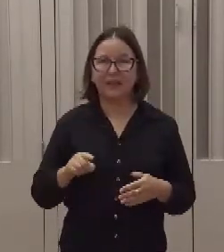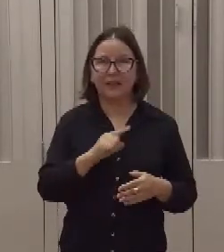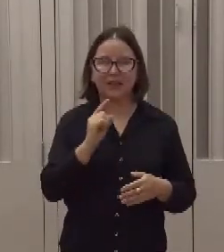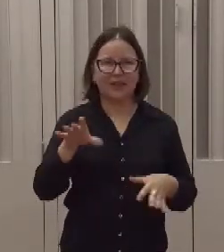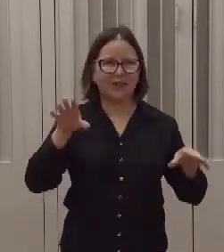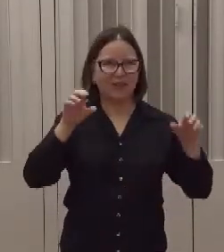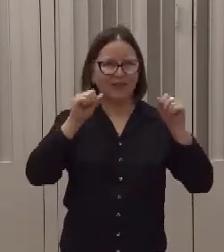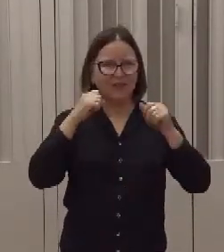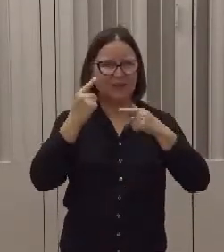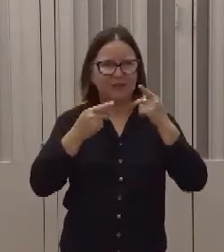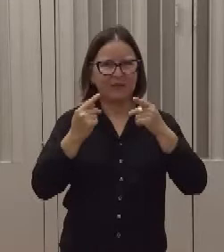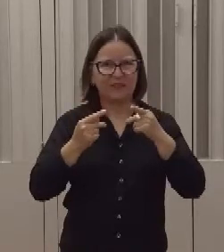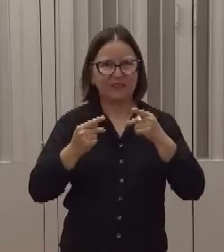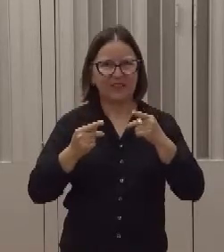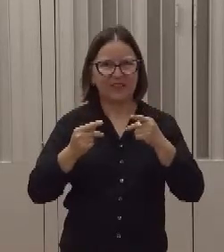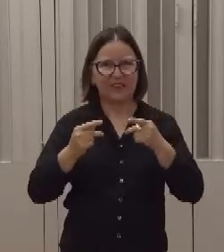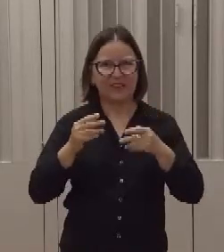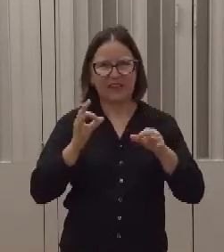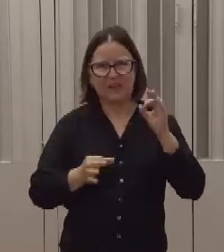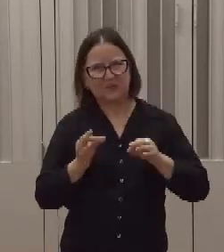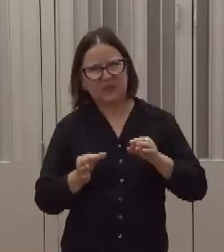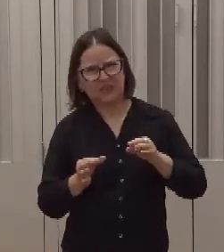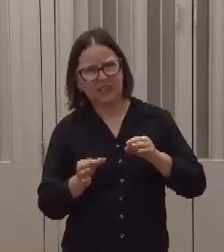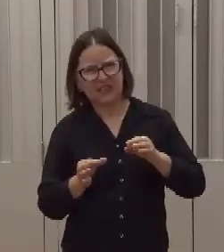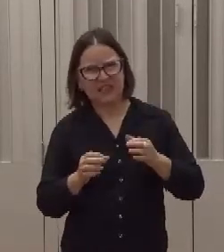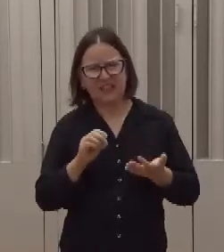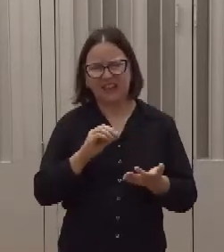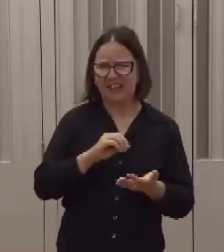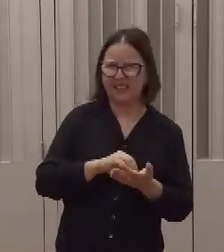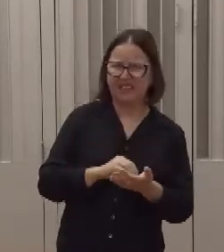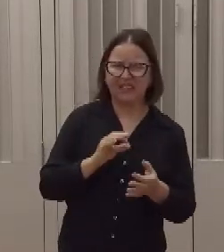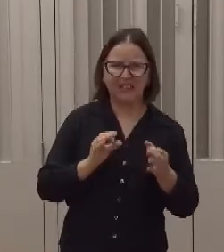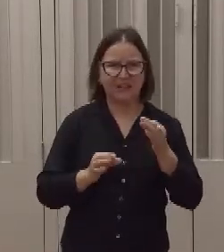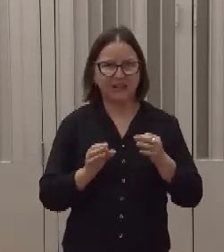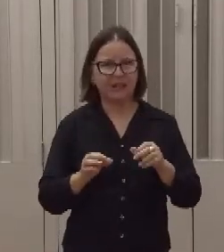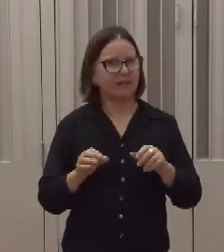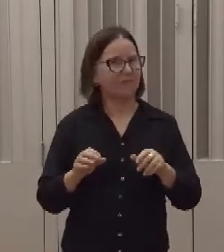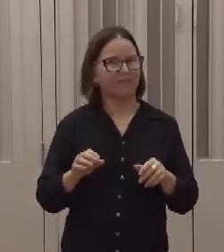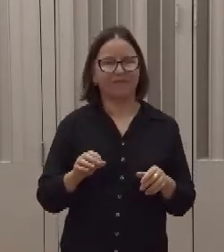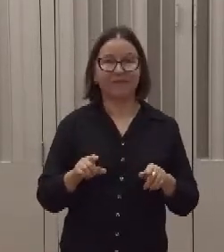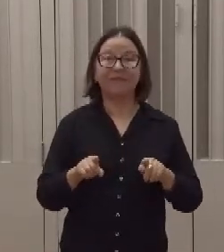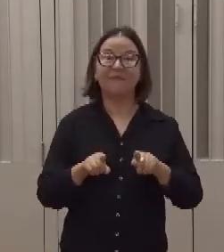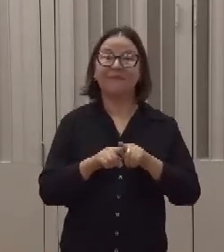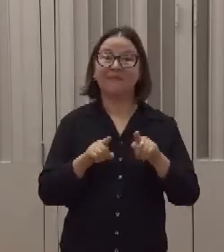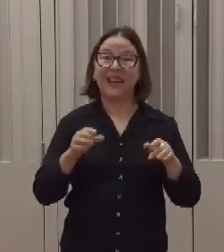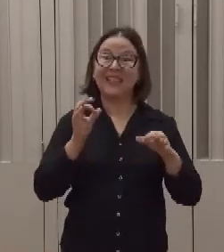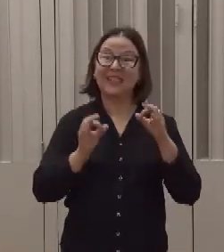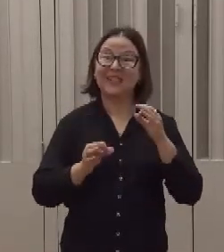eles pensam, é o que Deus pensa. E é do jeito que ele declara na sua palavra.